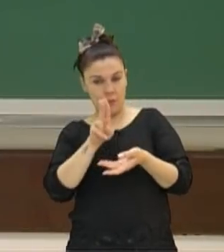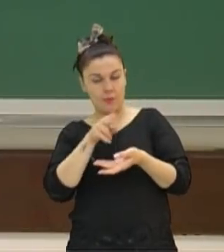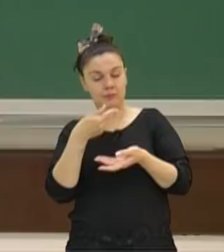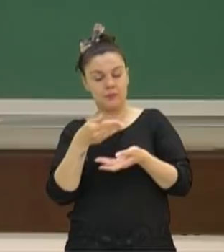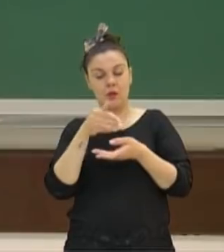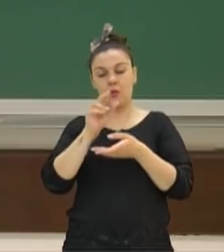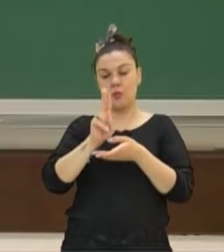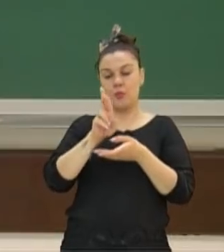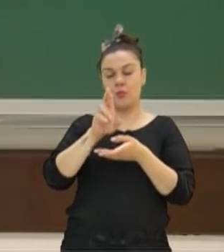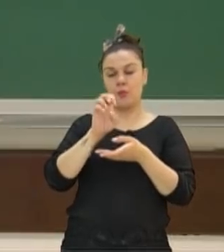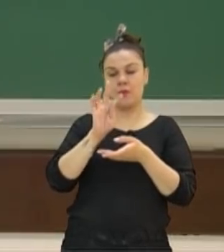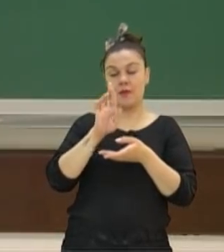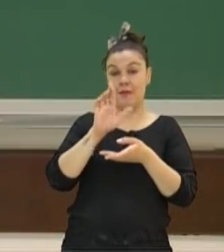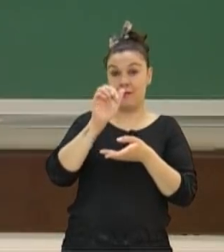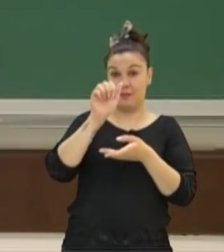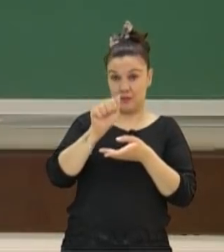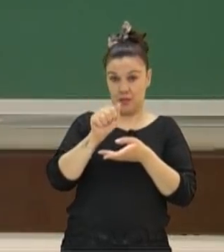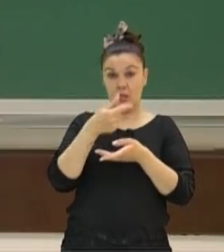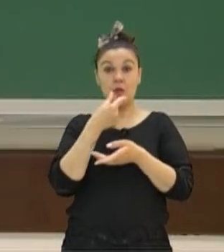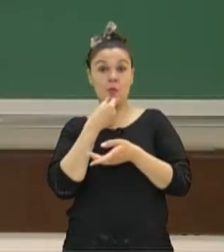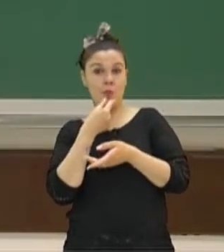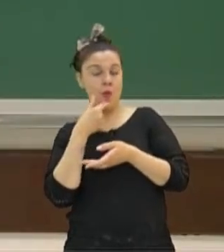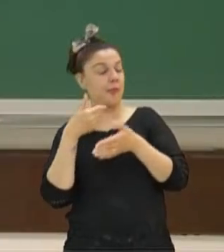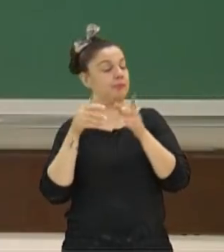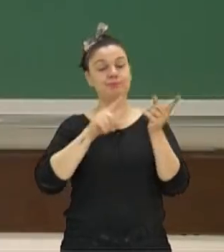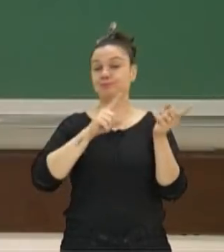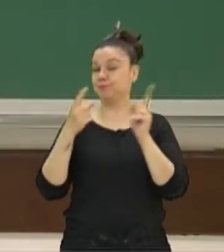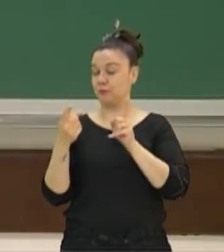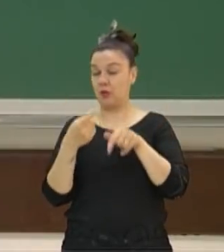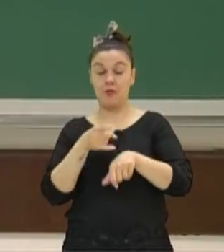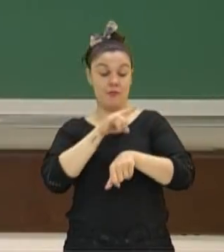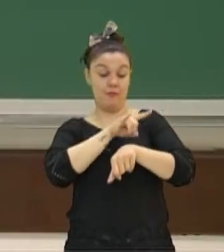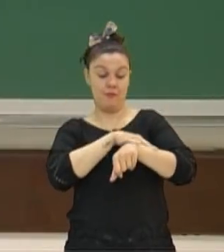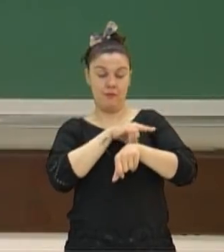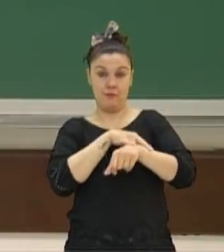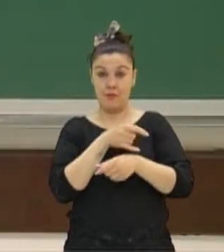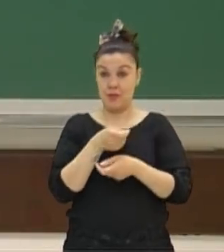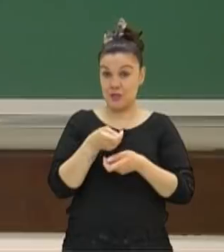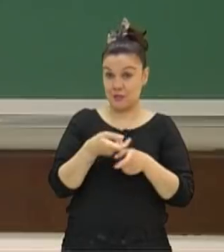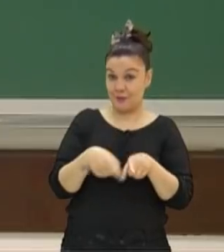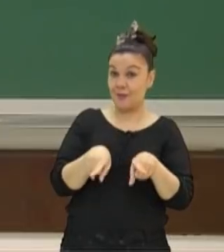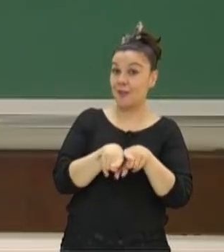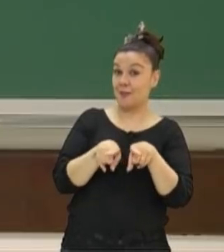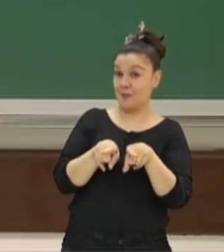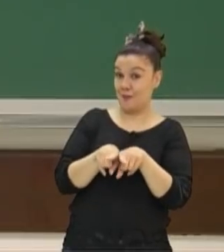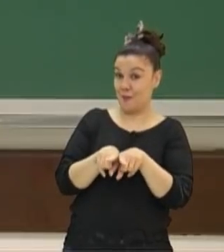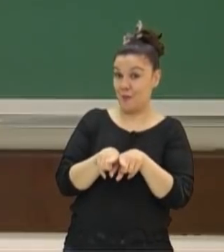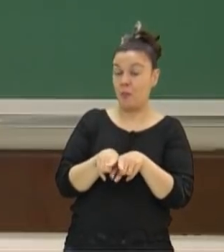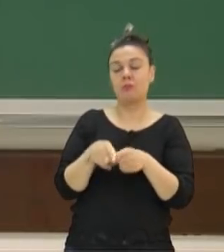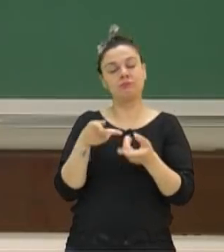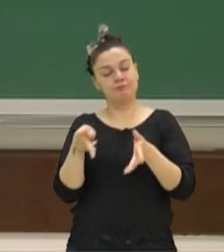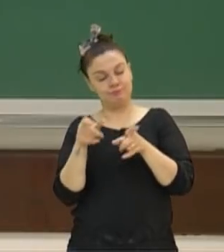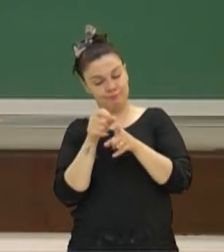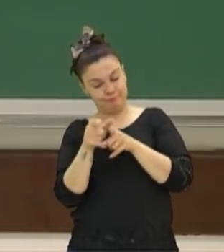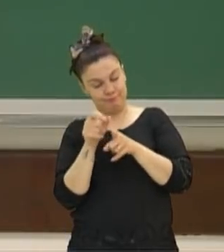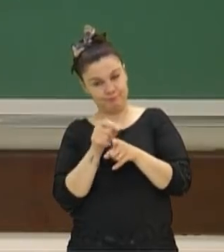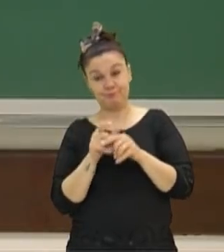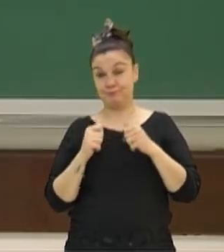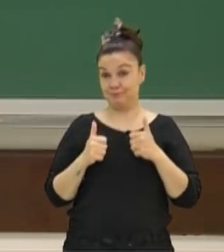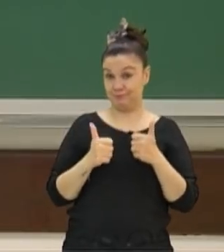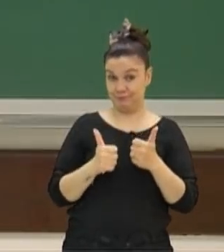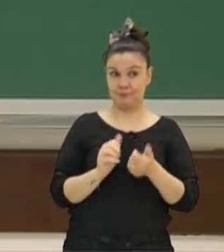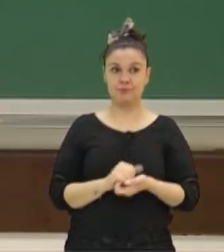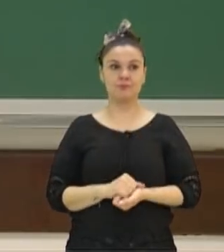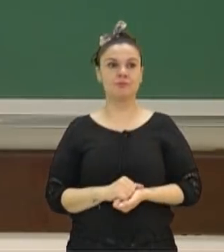é a uretra, que no homem é o canal tanto por onde o homem urina quanto ele ejacula,